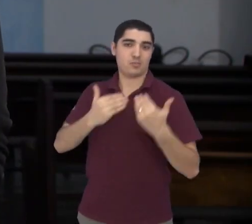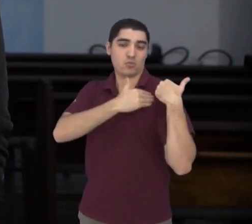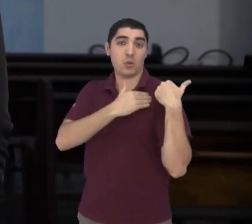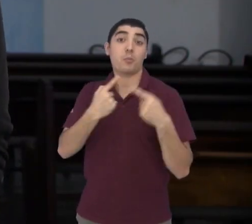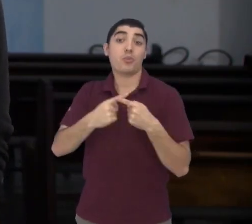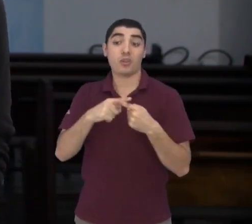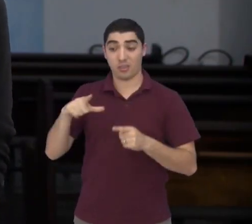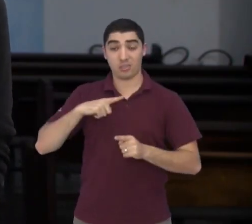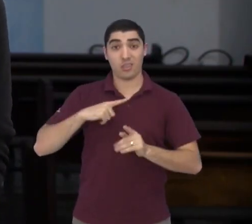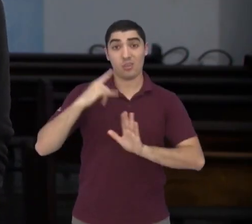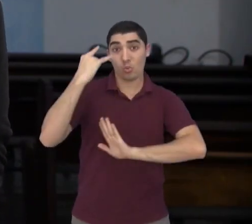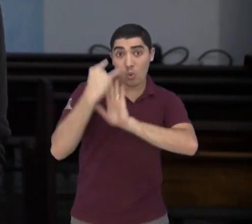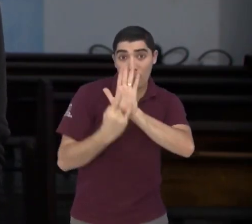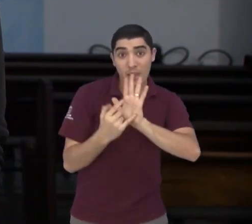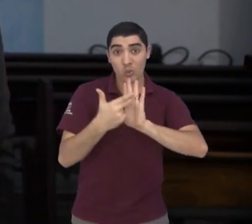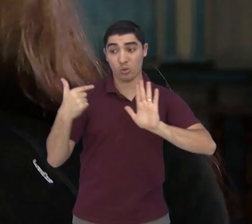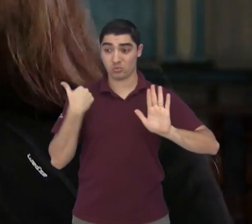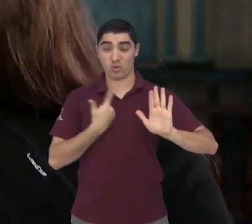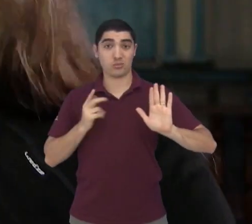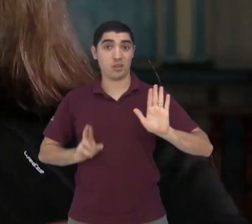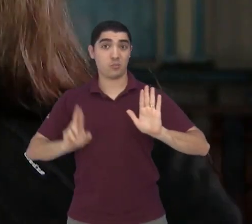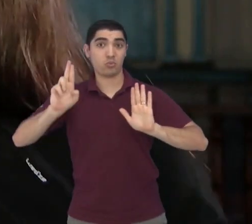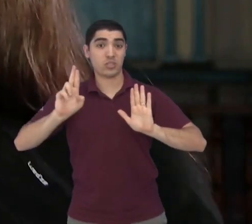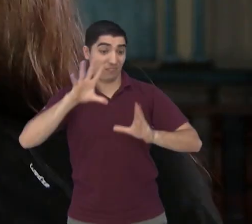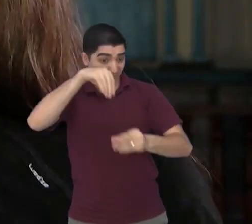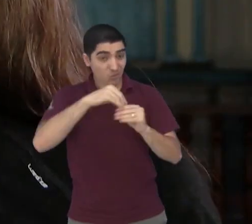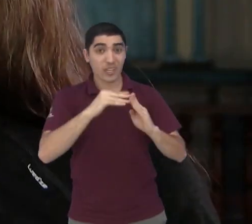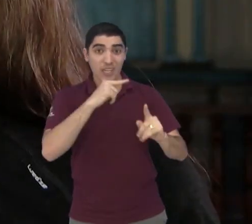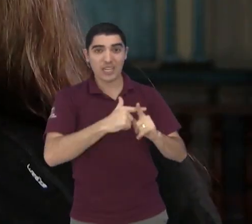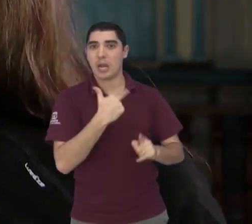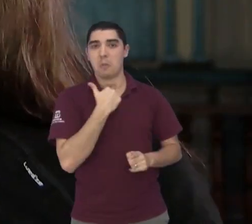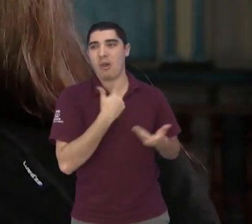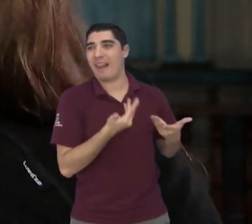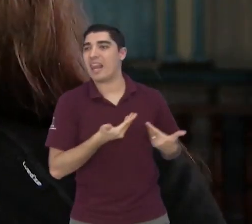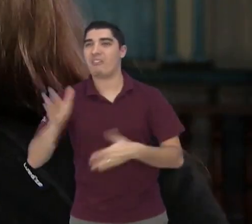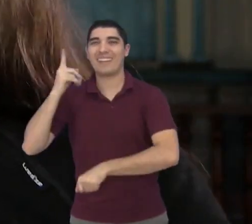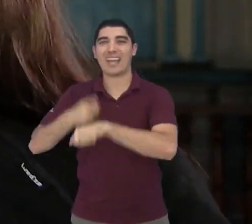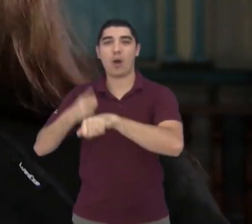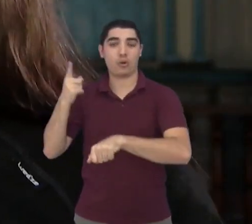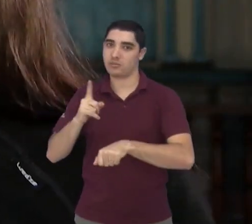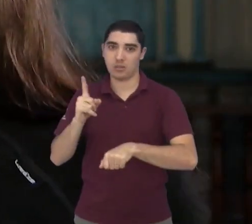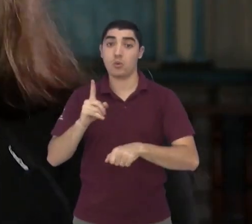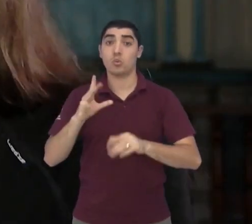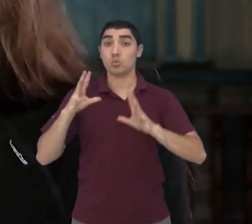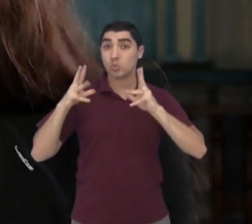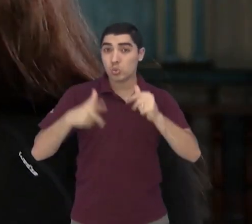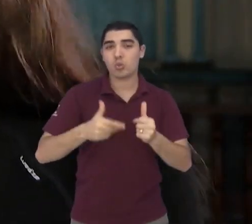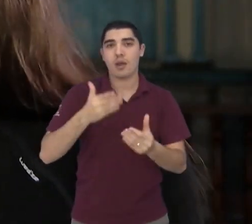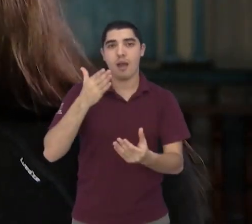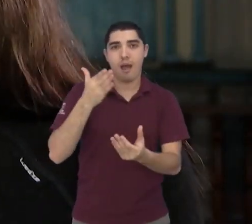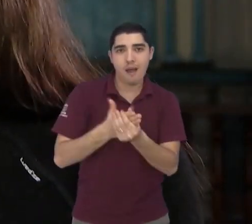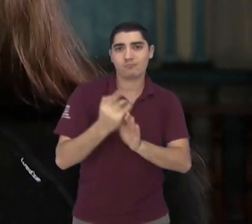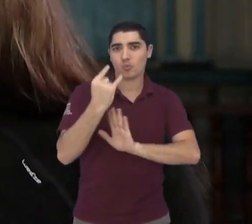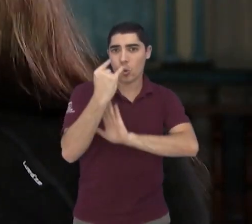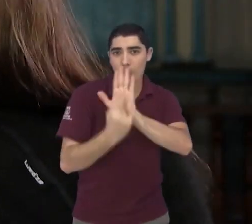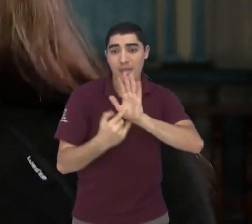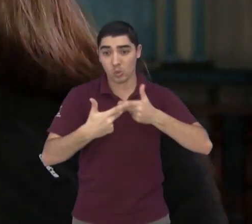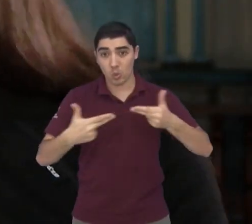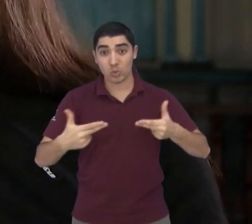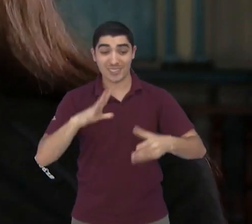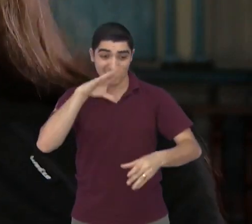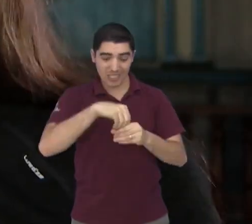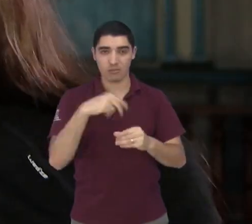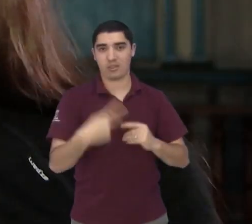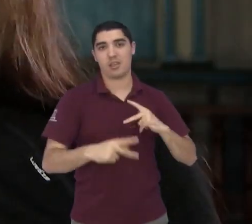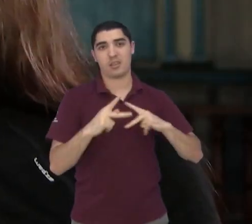valor histórico, probatório e cultural daqui, toda uma gestão de arquivos da cidade inteira e levar para um lugar não adequado.